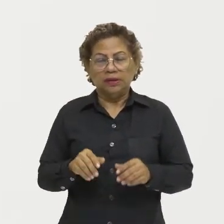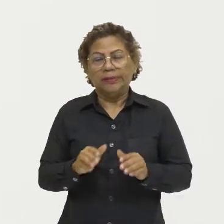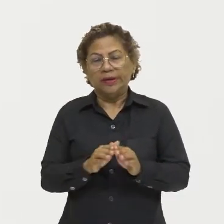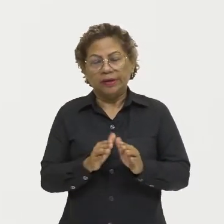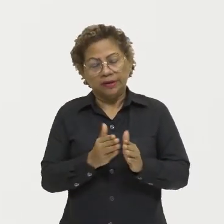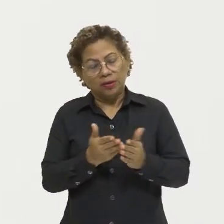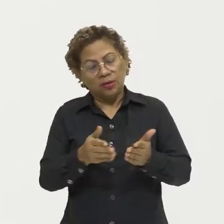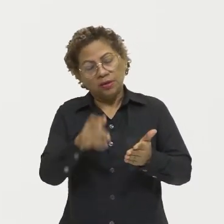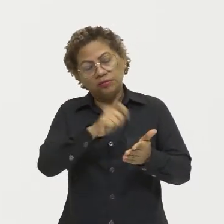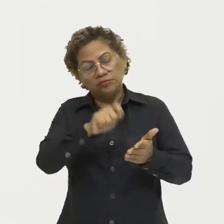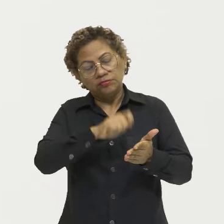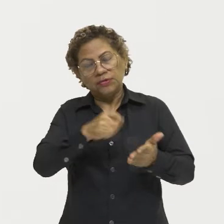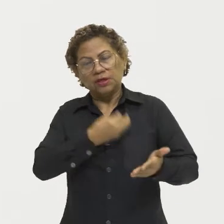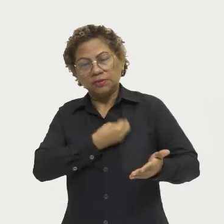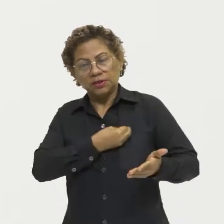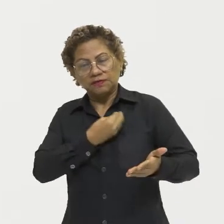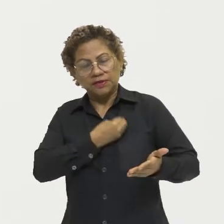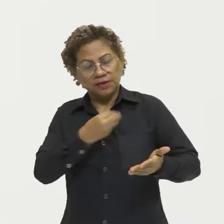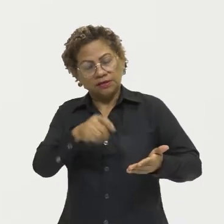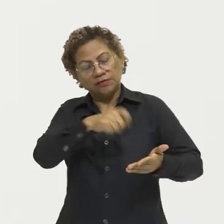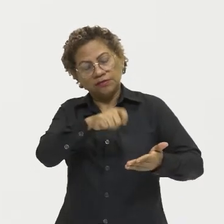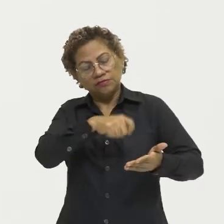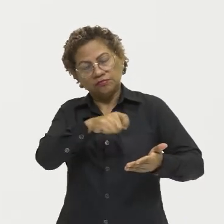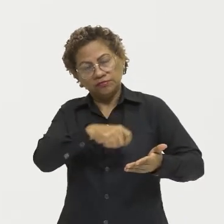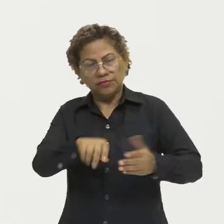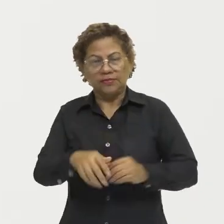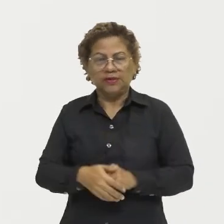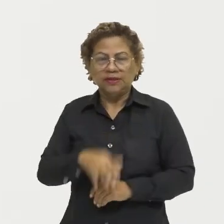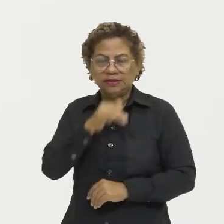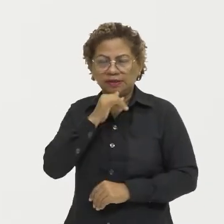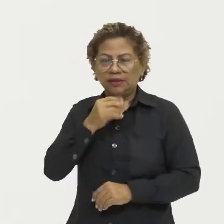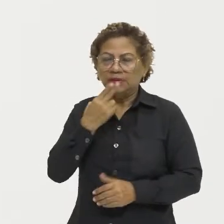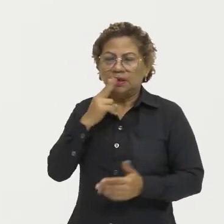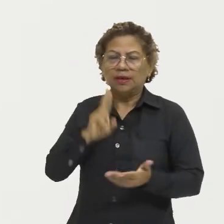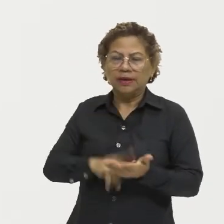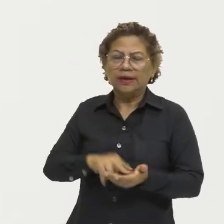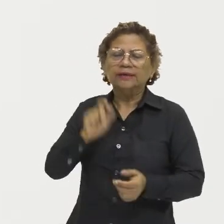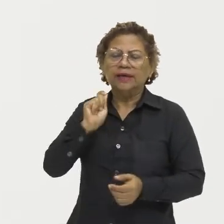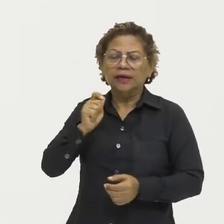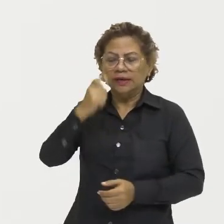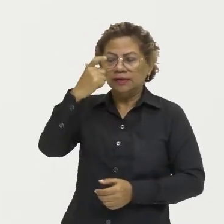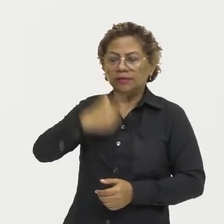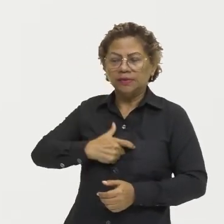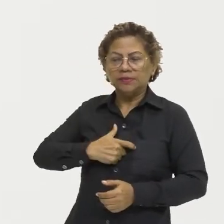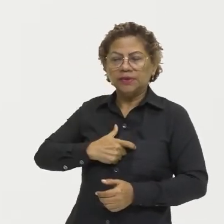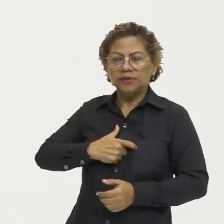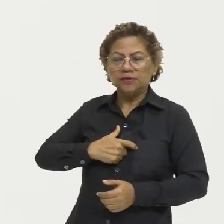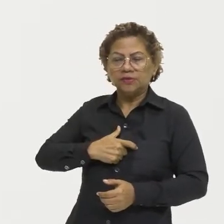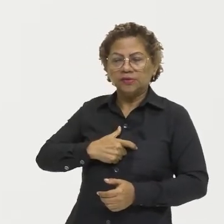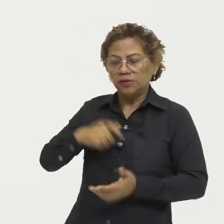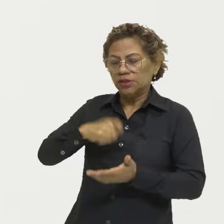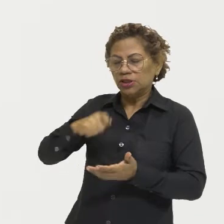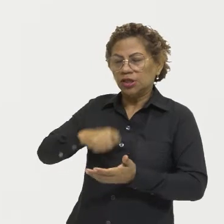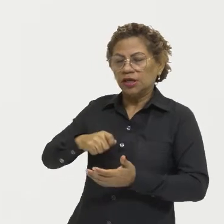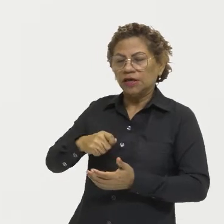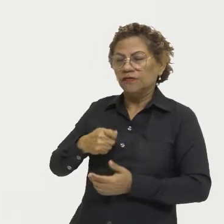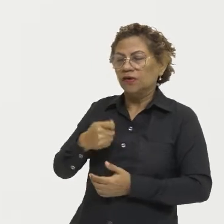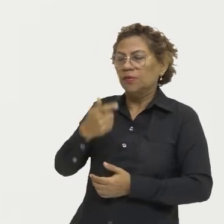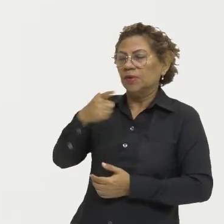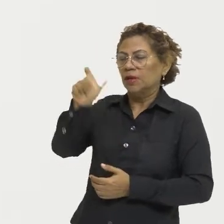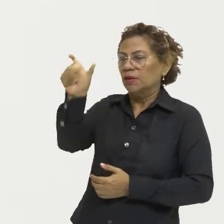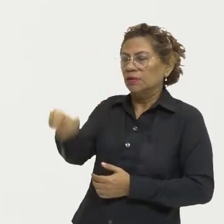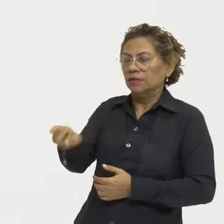Porque a carta existe um emissor, a pessoa que escreve essa carta para outra pessoa, né? E os